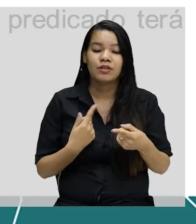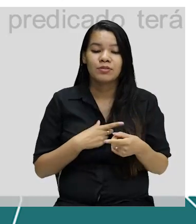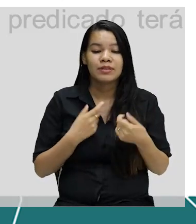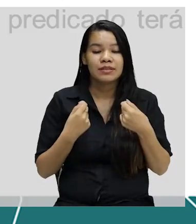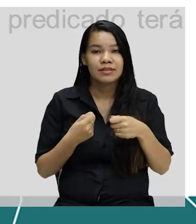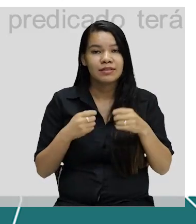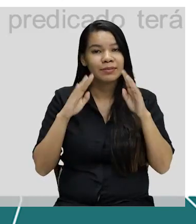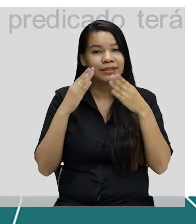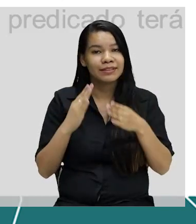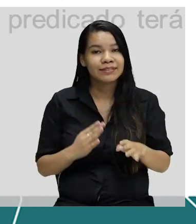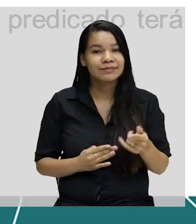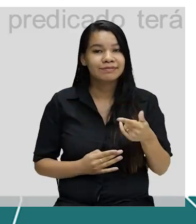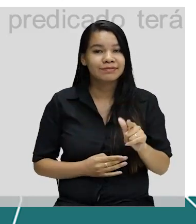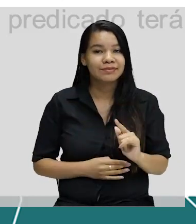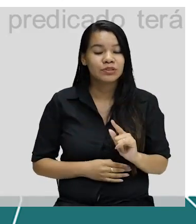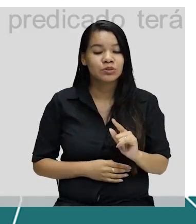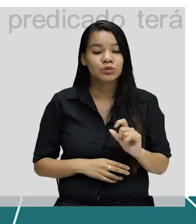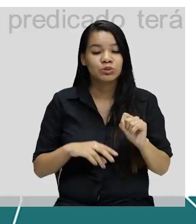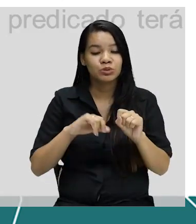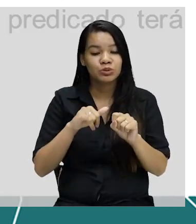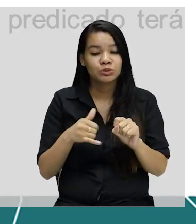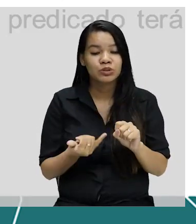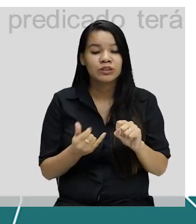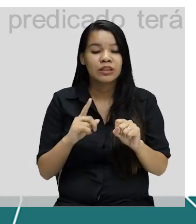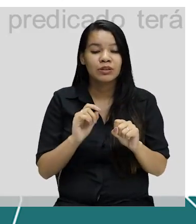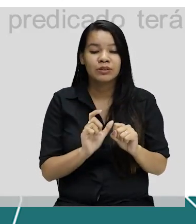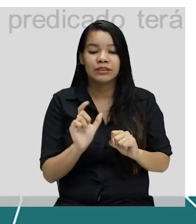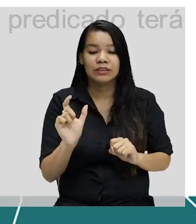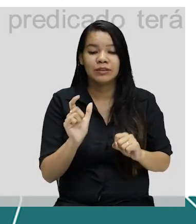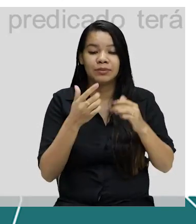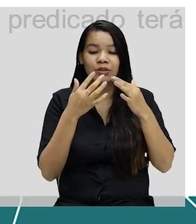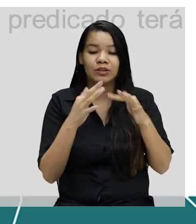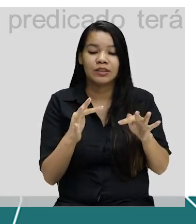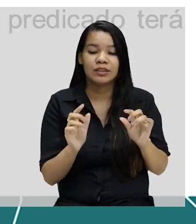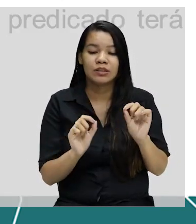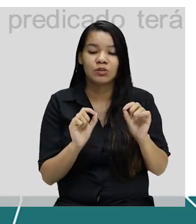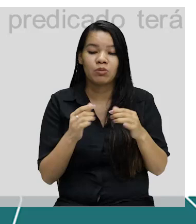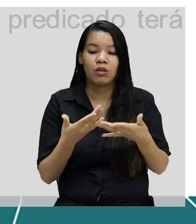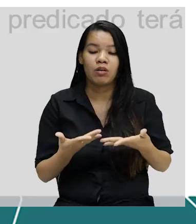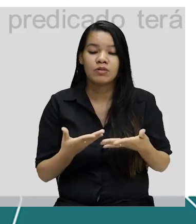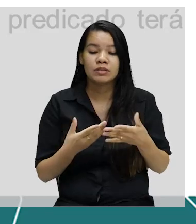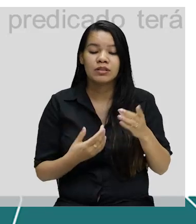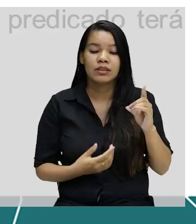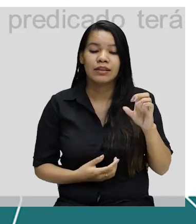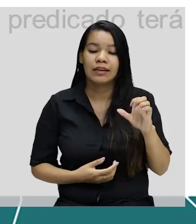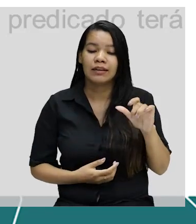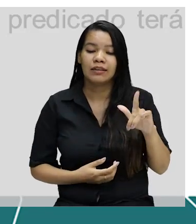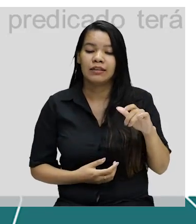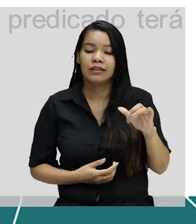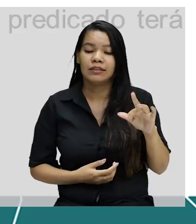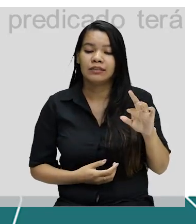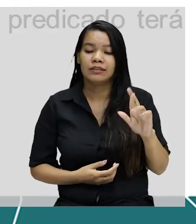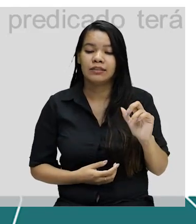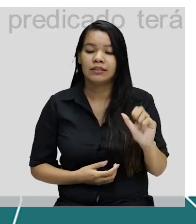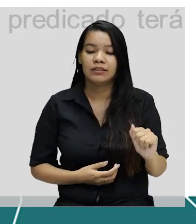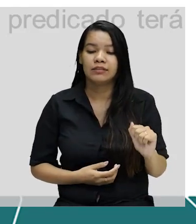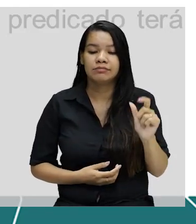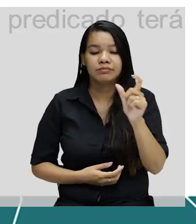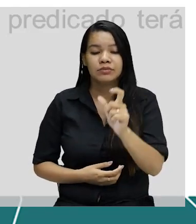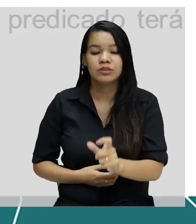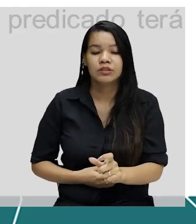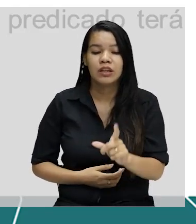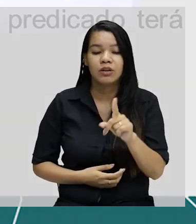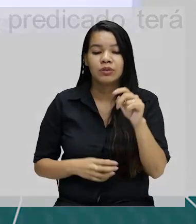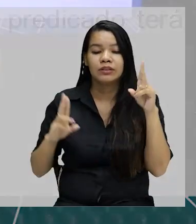falando sobre sintaxe. O sujeito é o termo da oração do qual se declara alguma coisa, é o tema